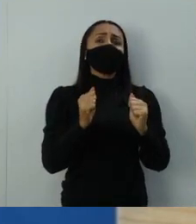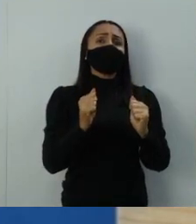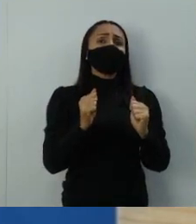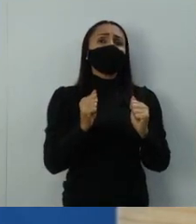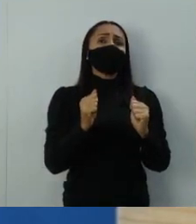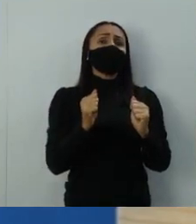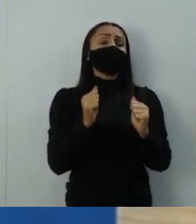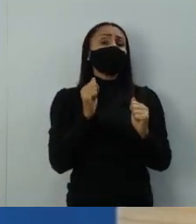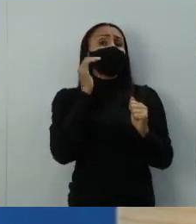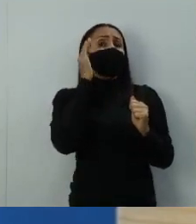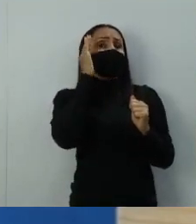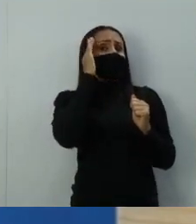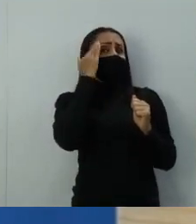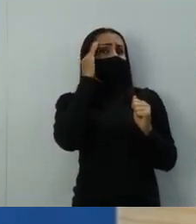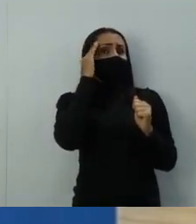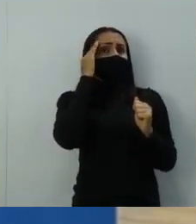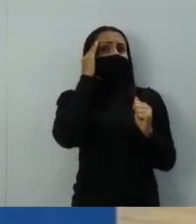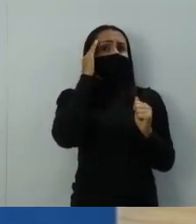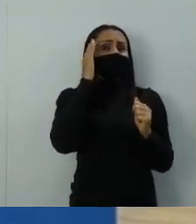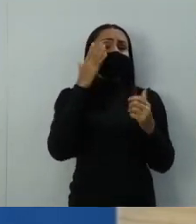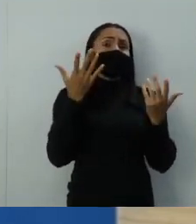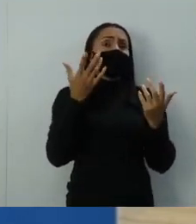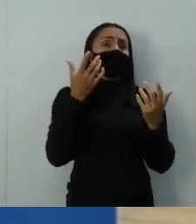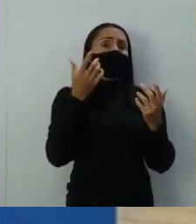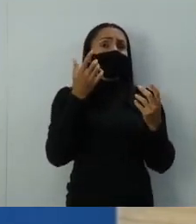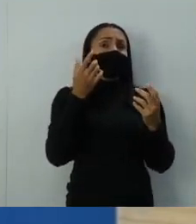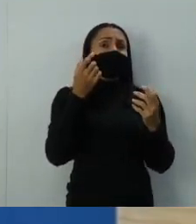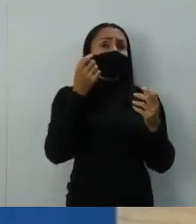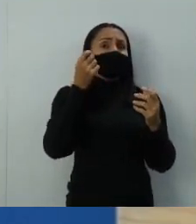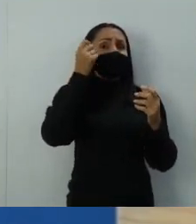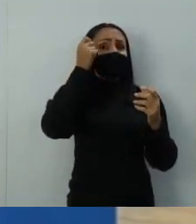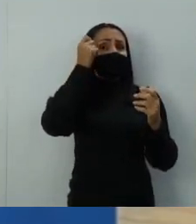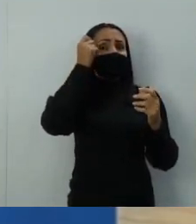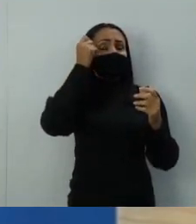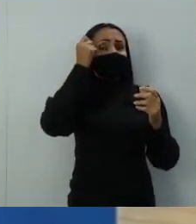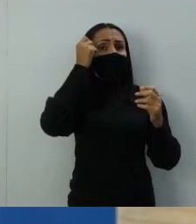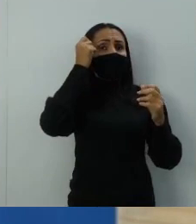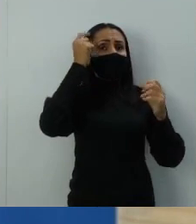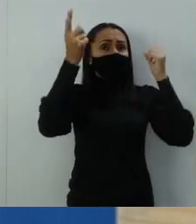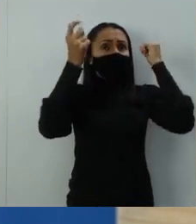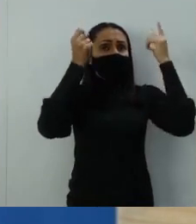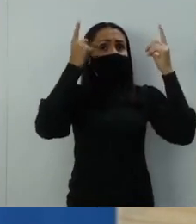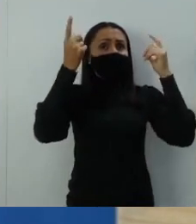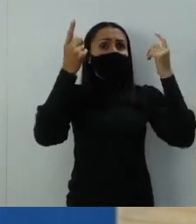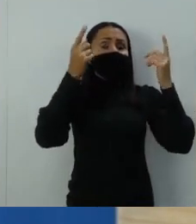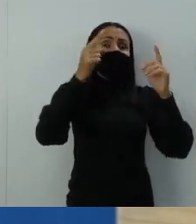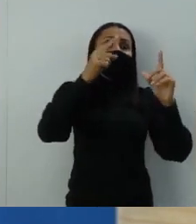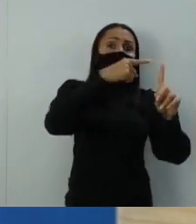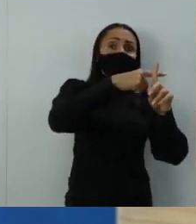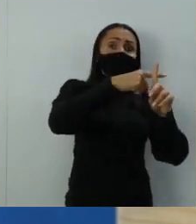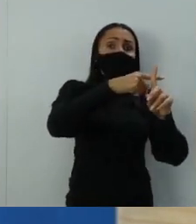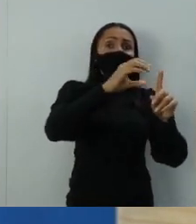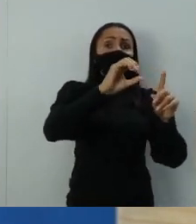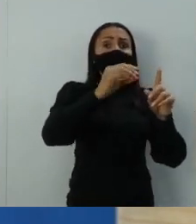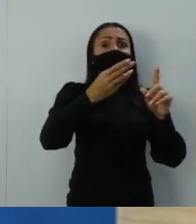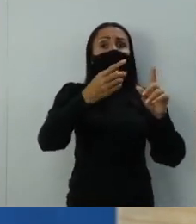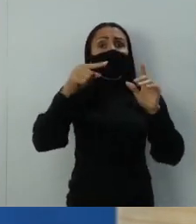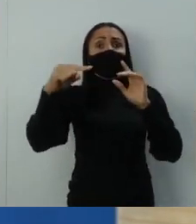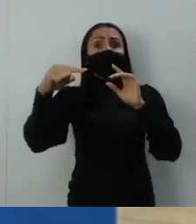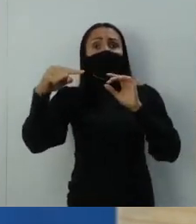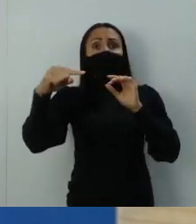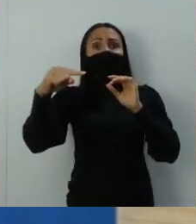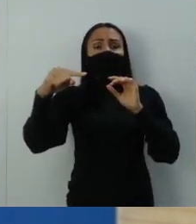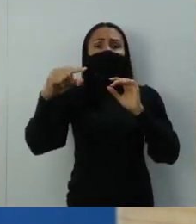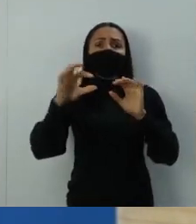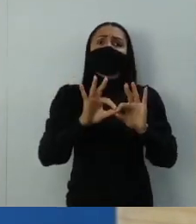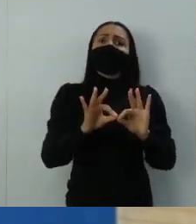se determinada ideologia ela é certa ou errada, ou se ela é positiva ou se é negativa? É simples. Dá uma olhadinha lá